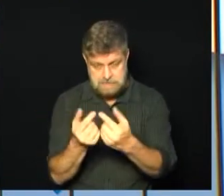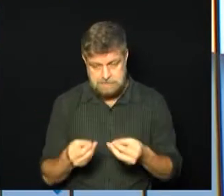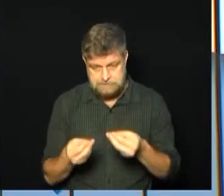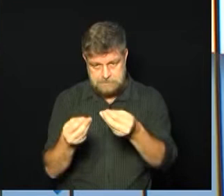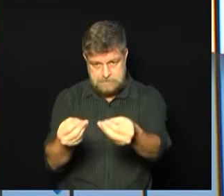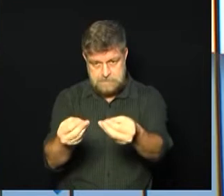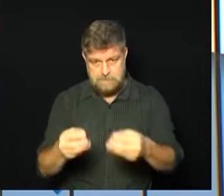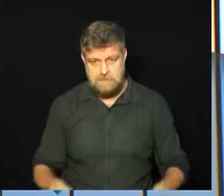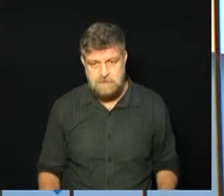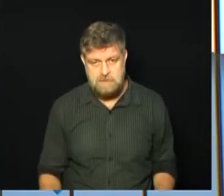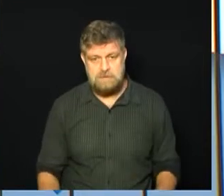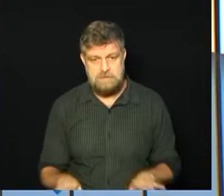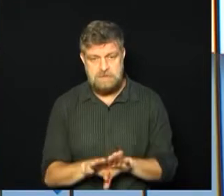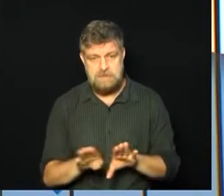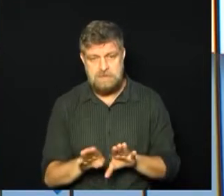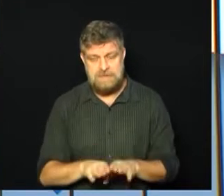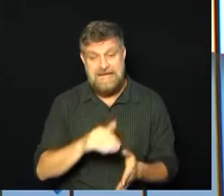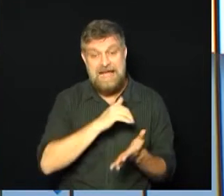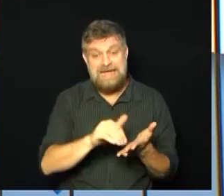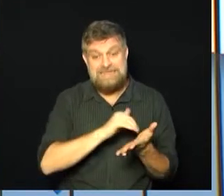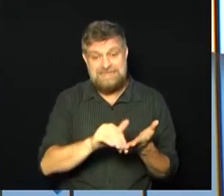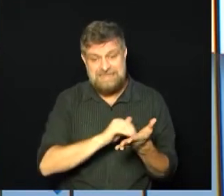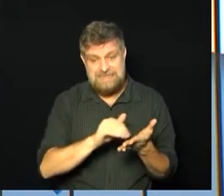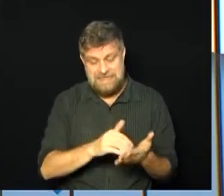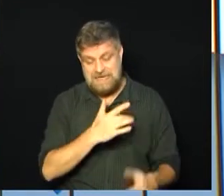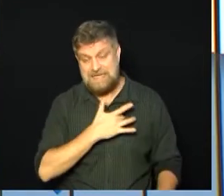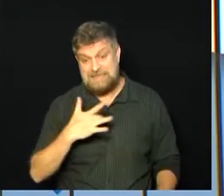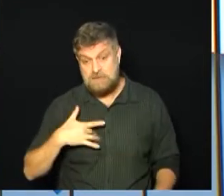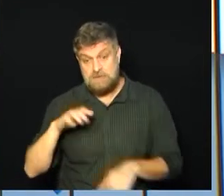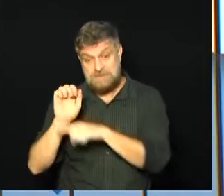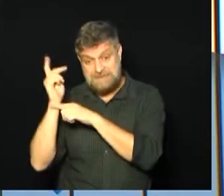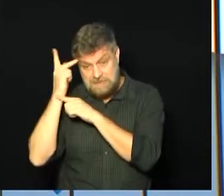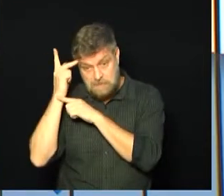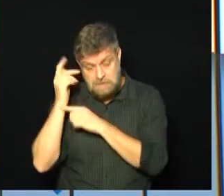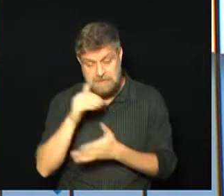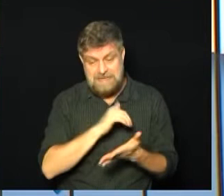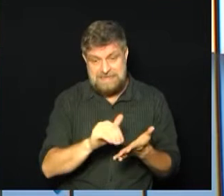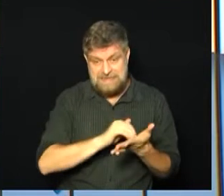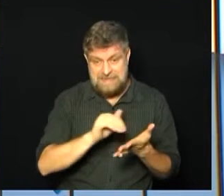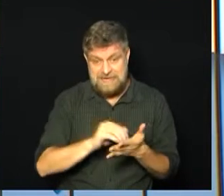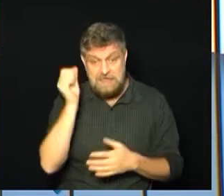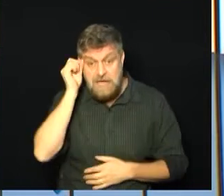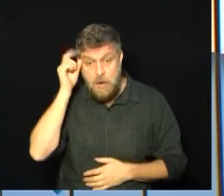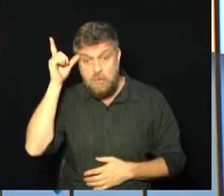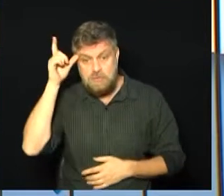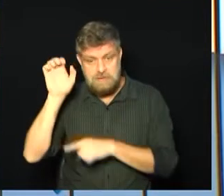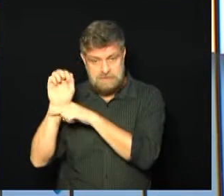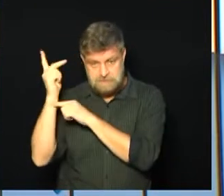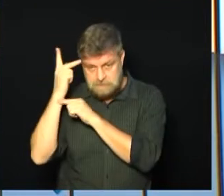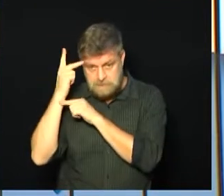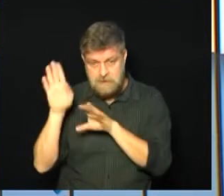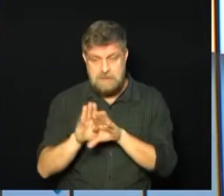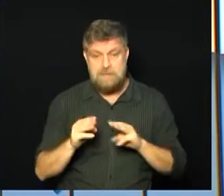Legislativa do Estado de São Paulo, para a Secretaria do Estado da Saúde, para a Secretaria do Estado da Cultura e também para